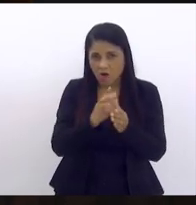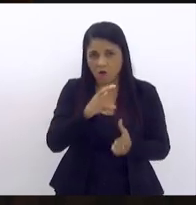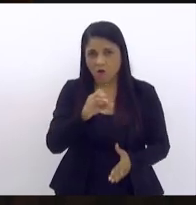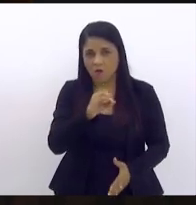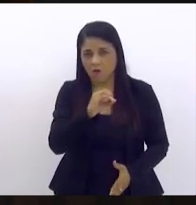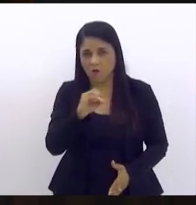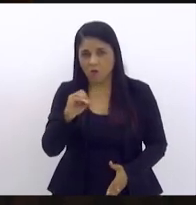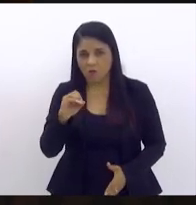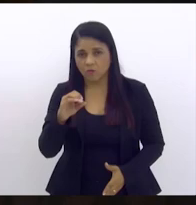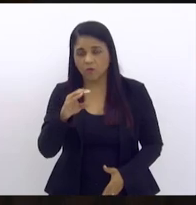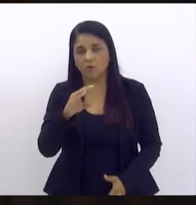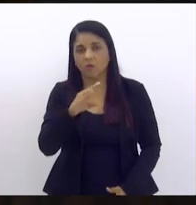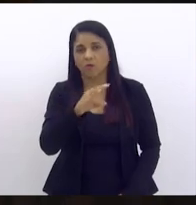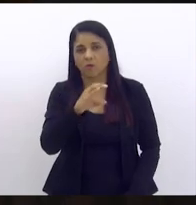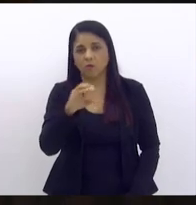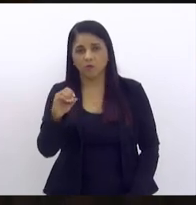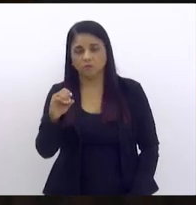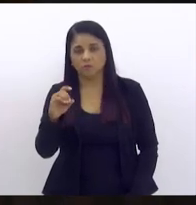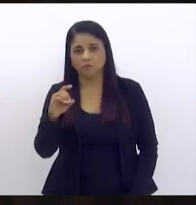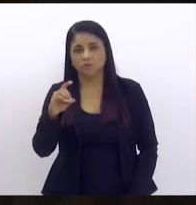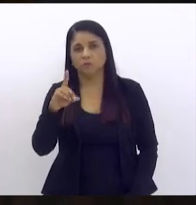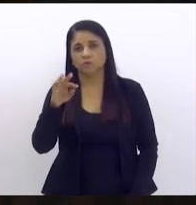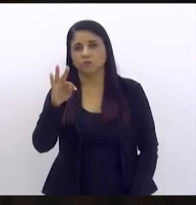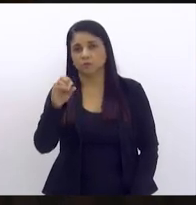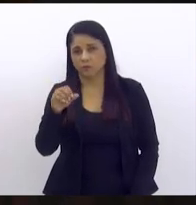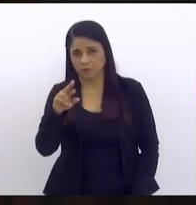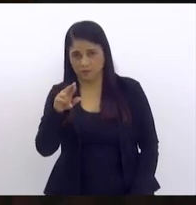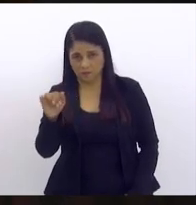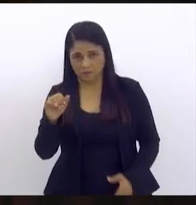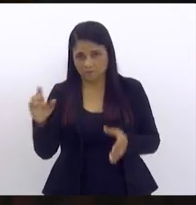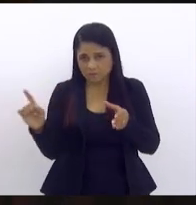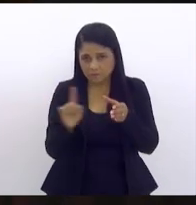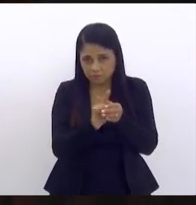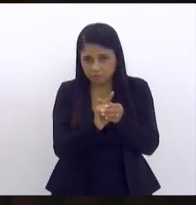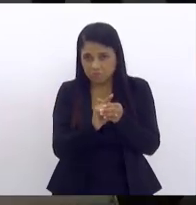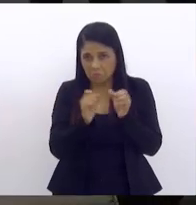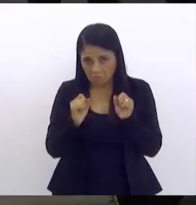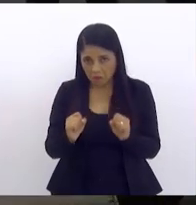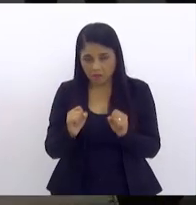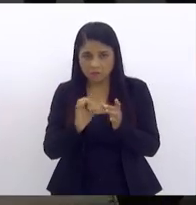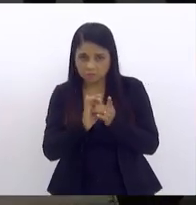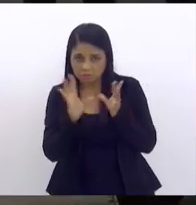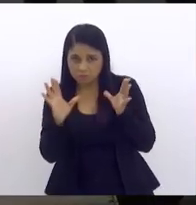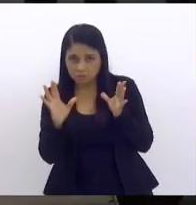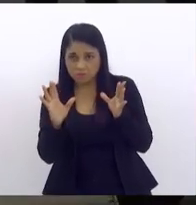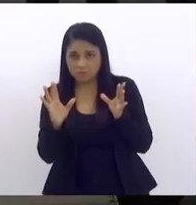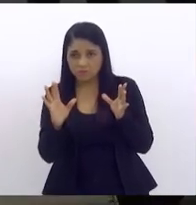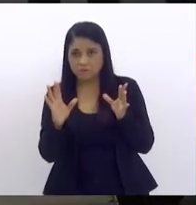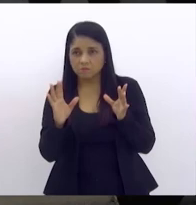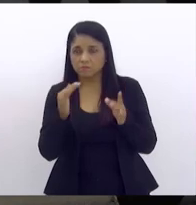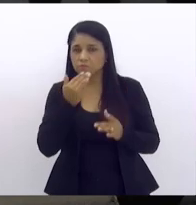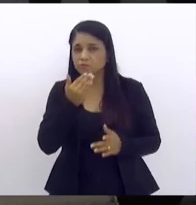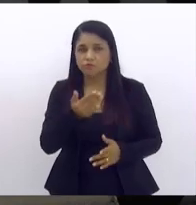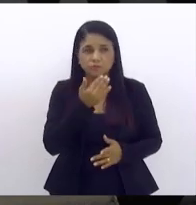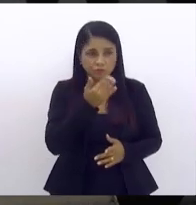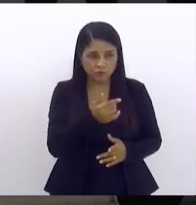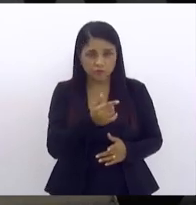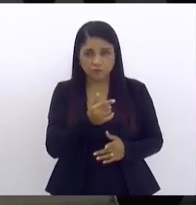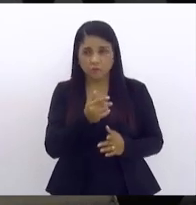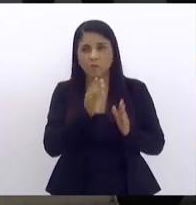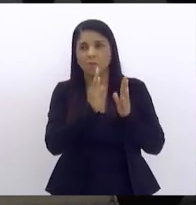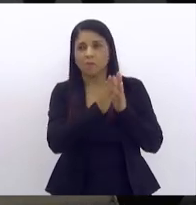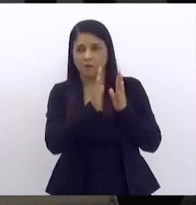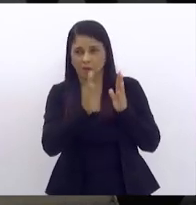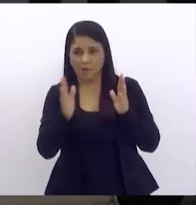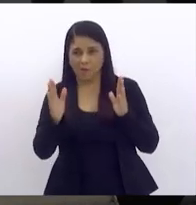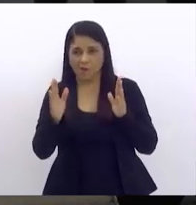Anderson, abre com a autoria, deputado. Posso? Marcelo está pedindo aí. Pela ordem, senhor presidente.